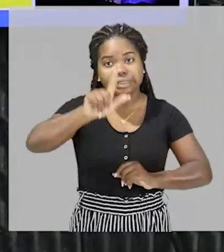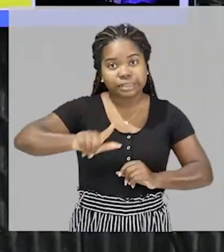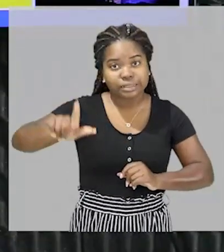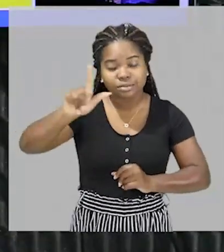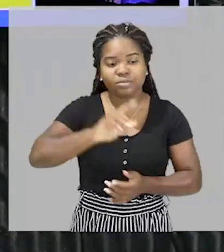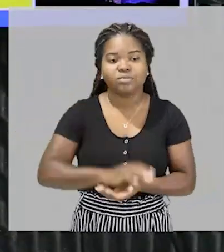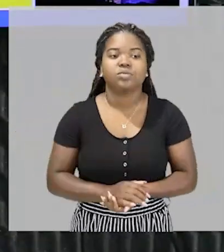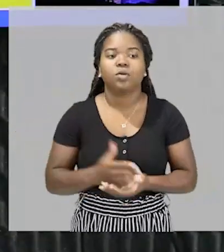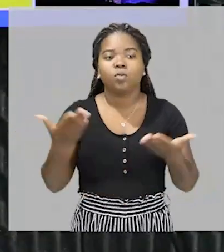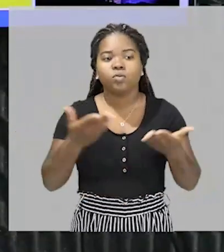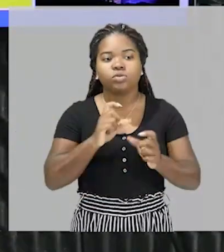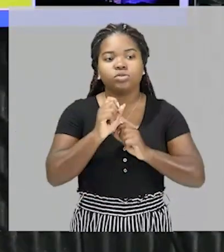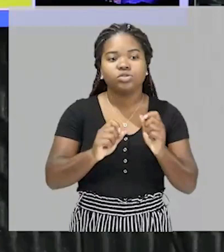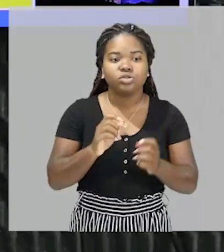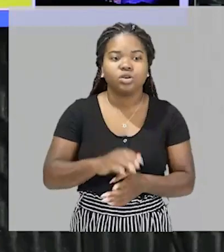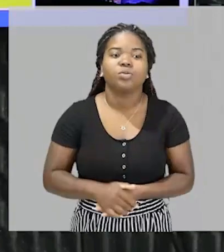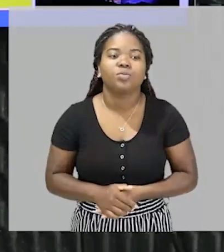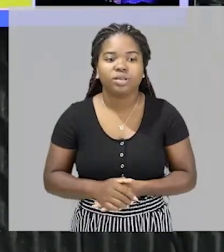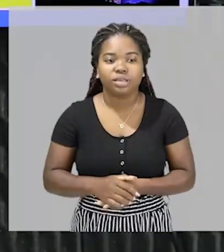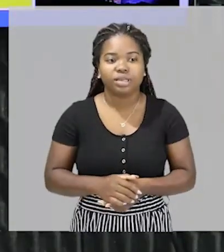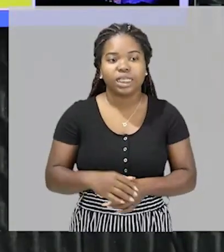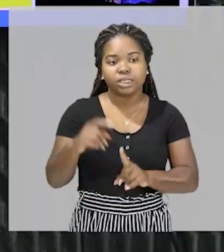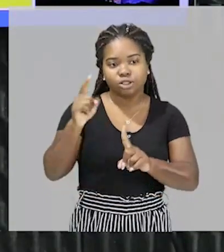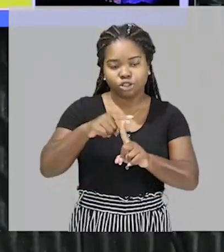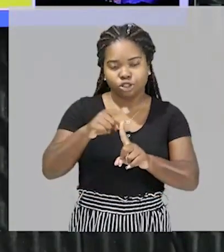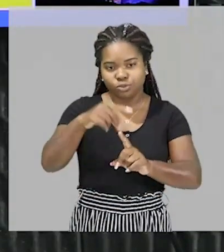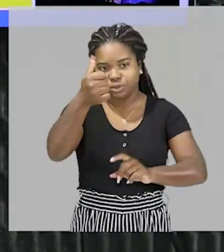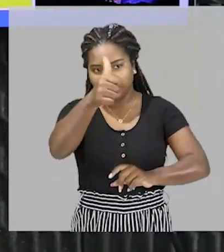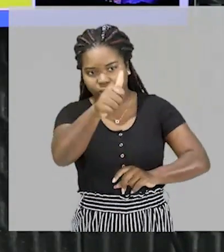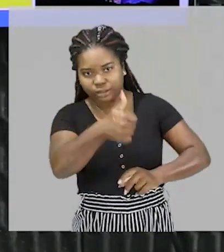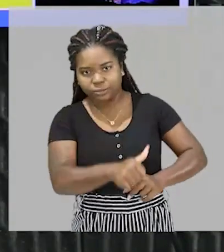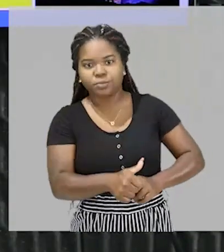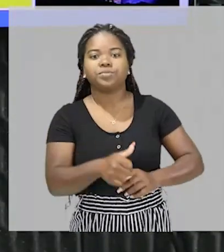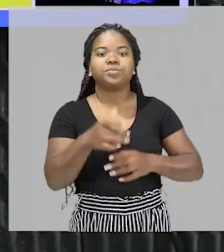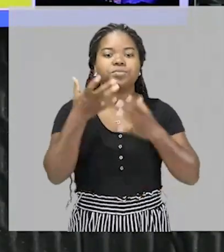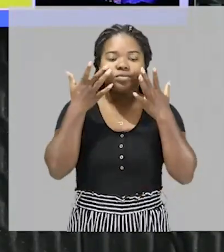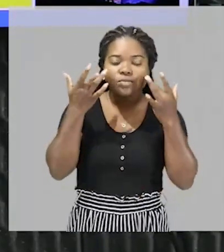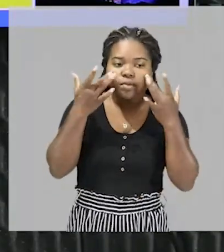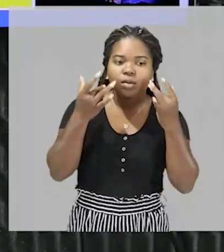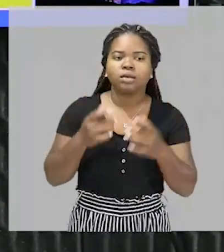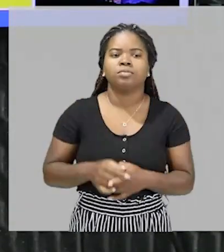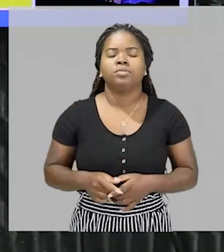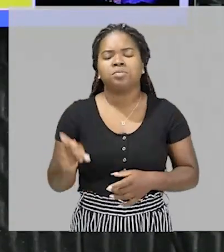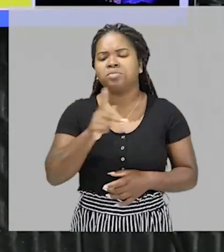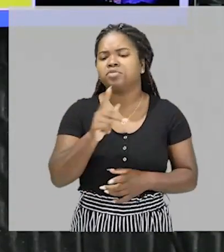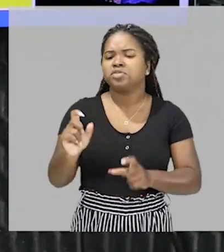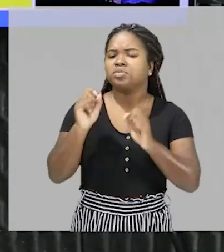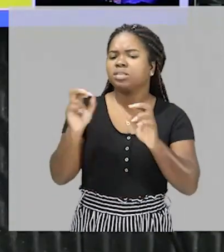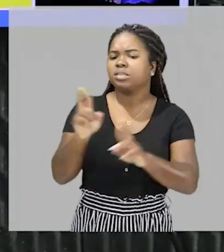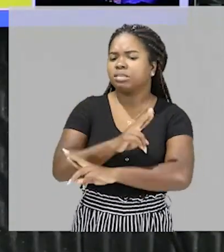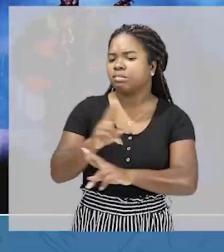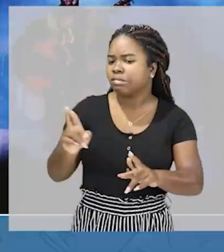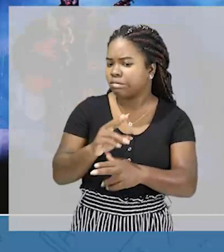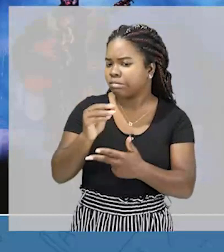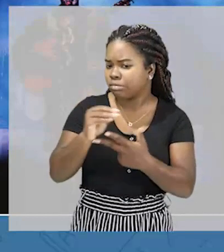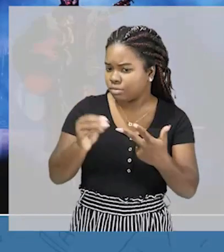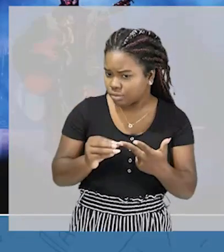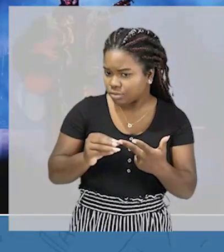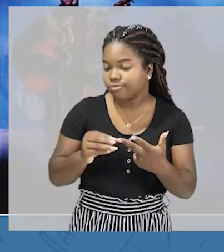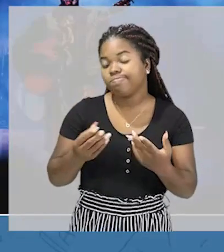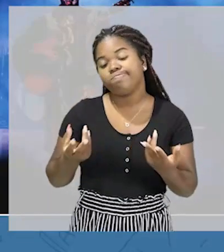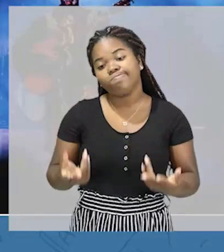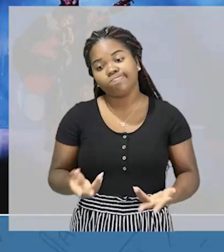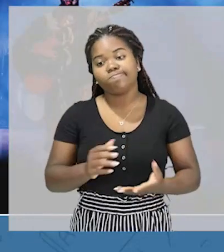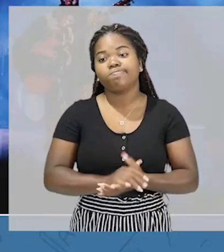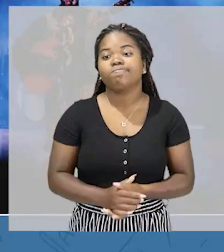é linguagem teatral. Então alguém pode dizer assim, mas professor, o que linguagem teatral tem com o Enem? Pois é, né, gente? Uma das obras